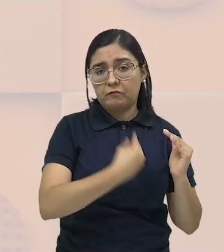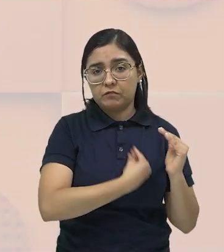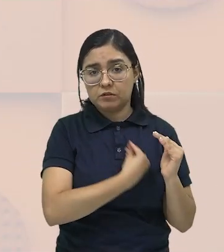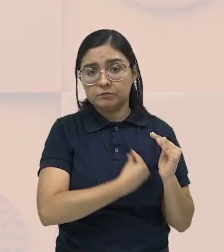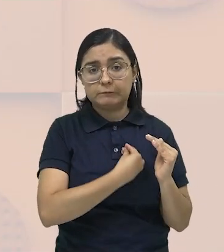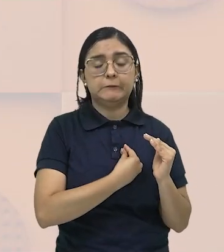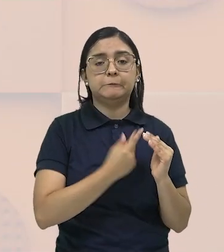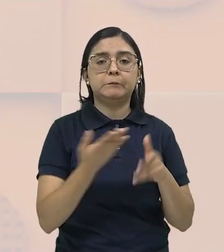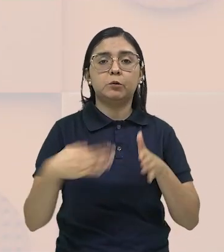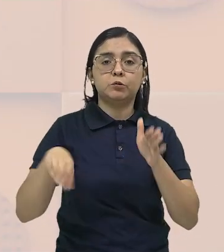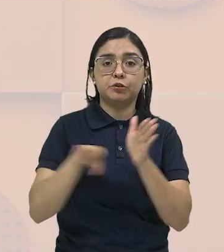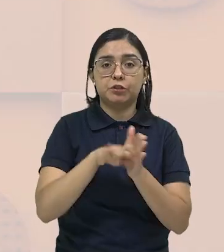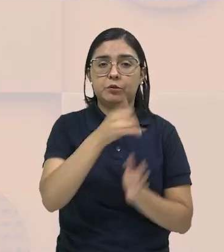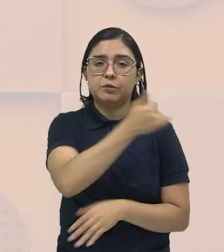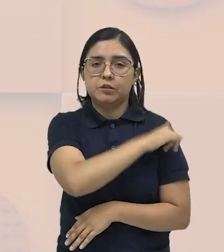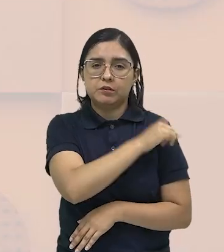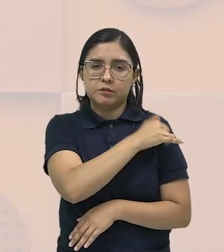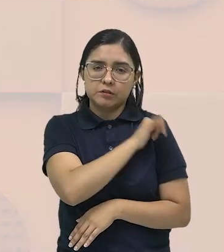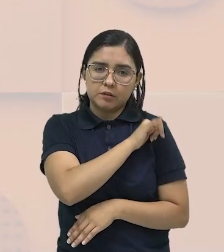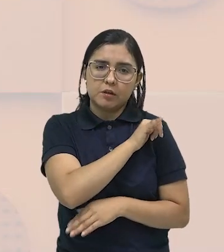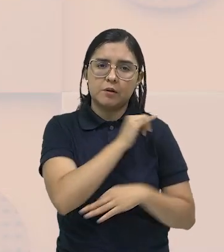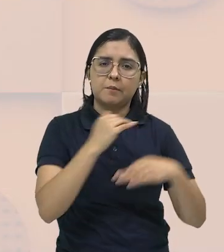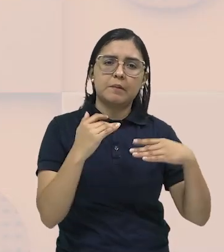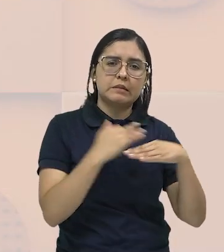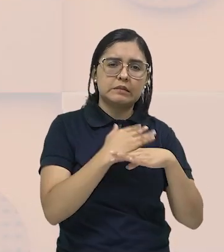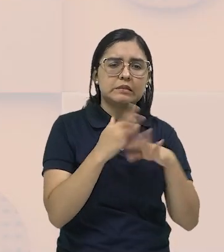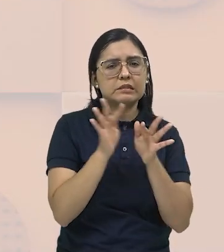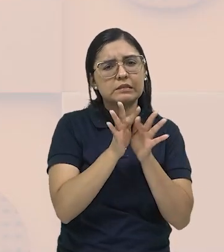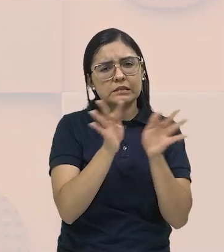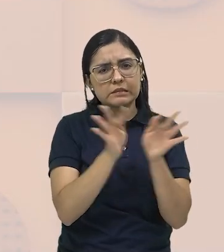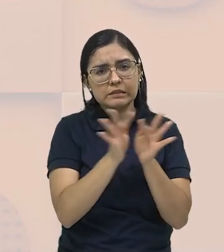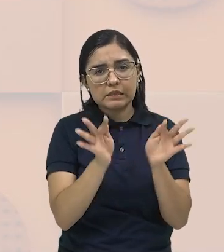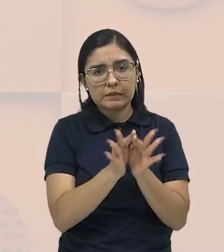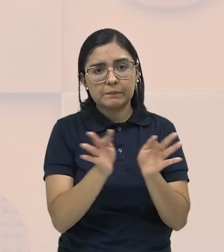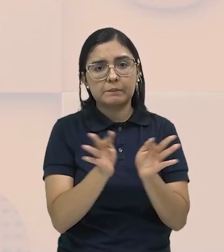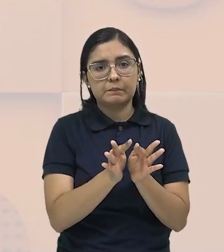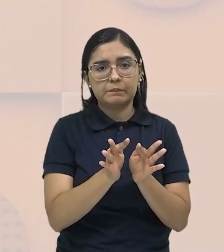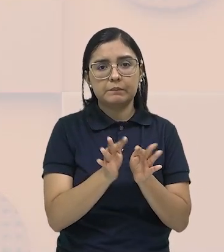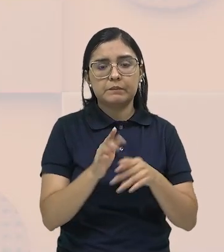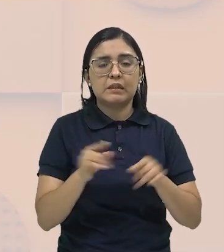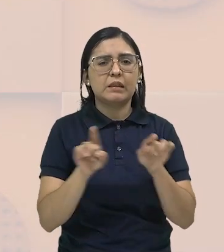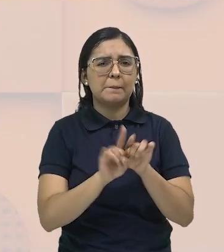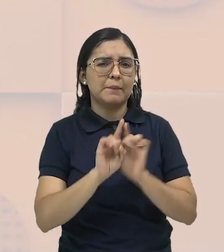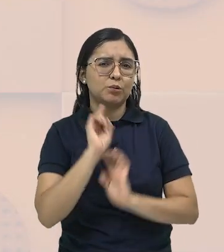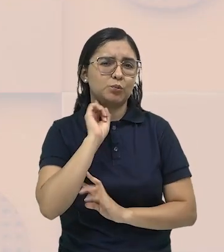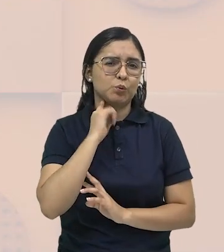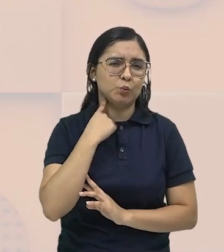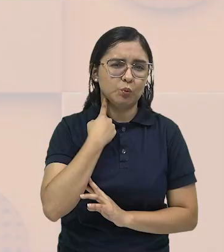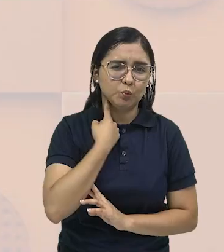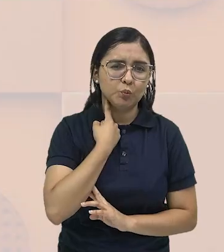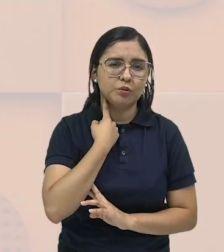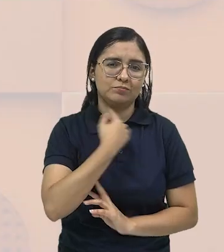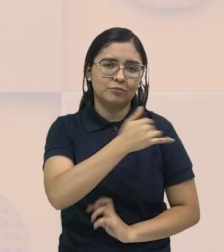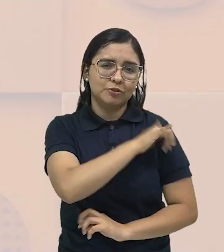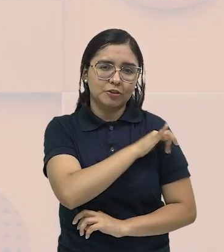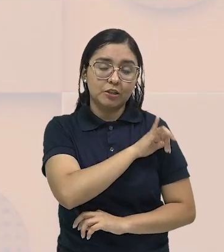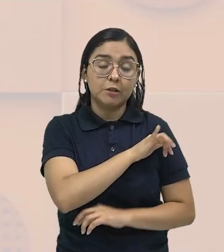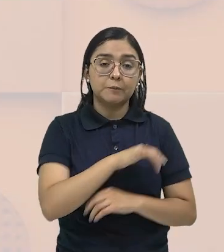eles chegam ao Rio de Janeiro, que na época era uma cidade bastante simples, considerada bastante suja, né,